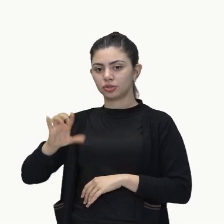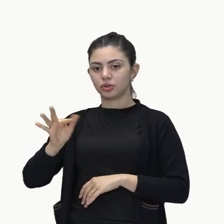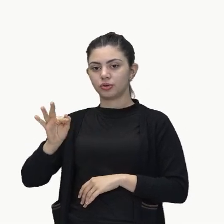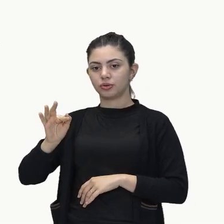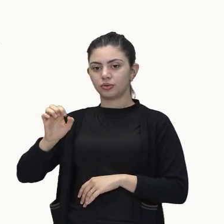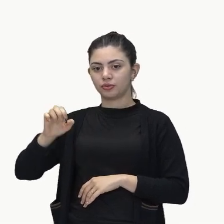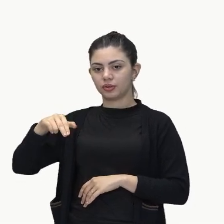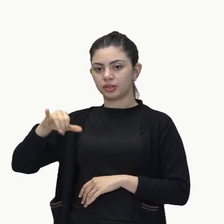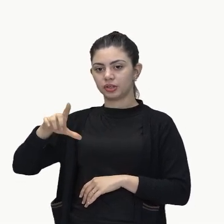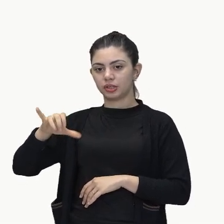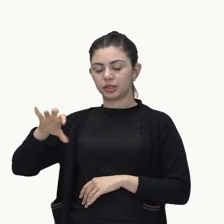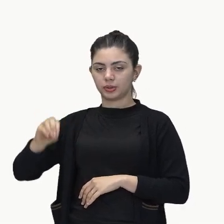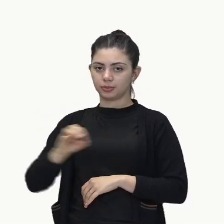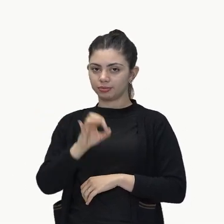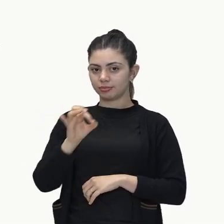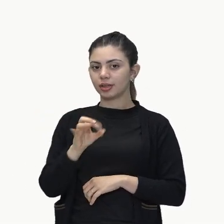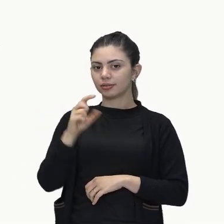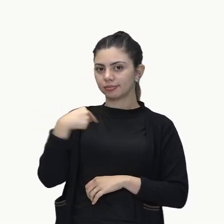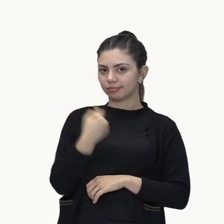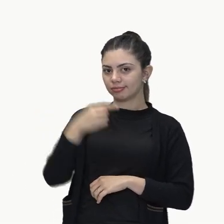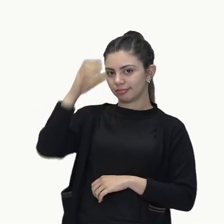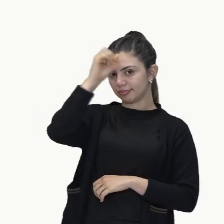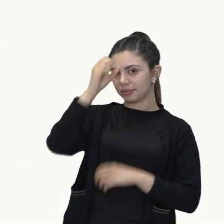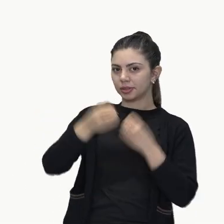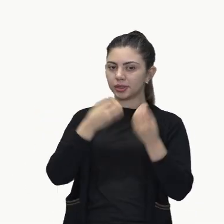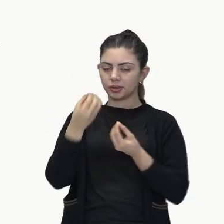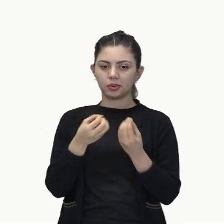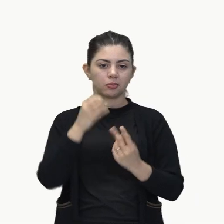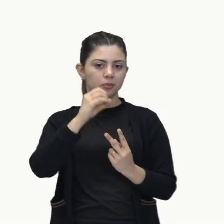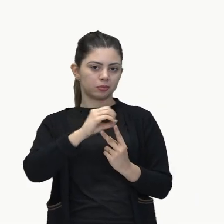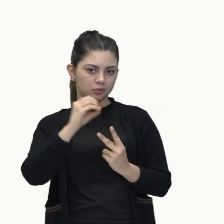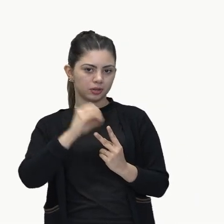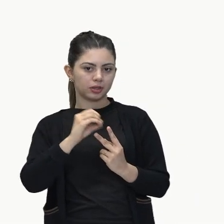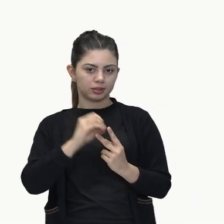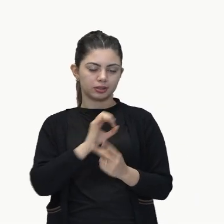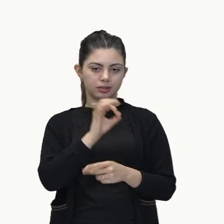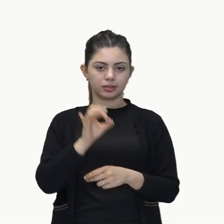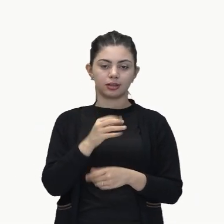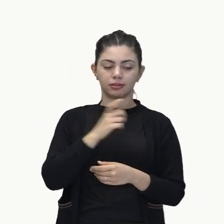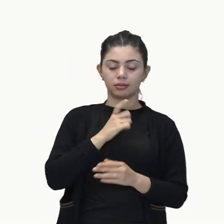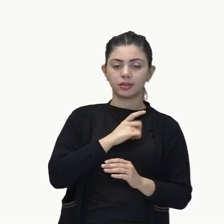nomenclatura dos éteres. Nomenclatura usual, nomenclatura